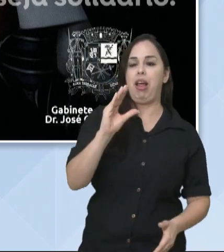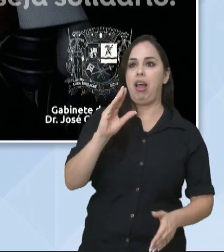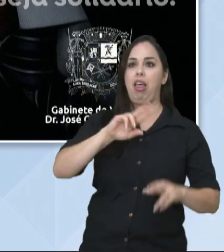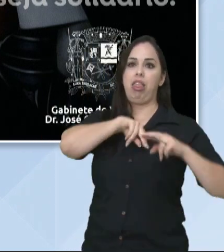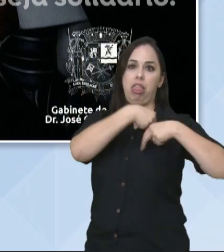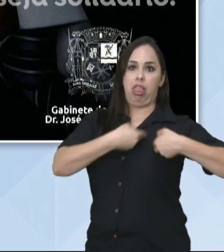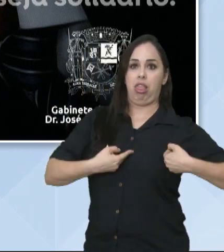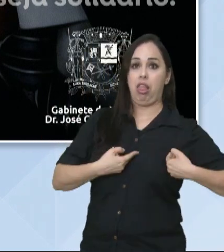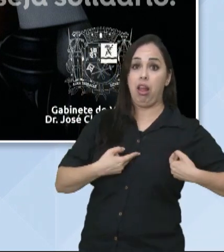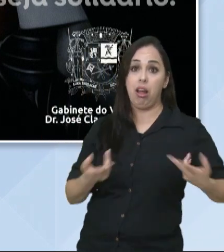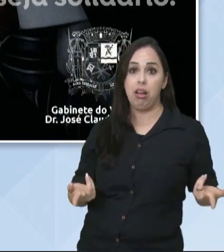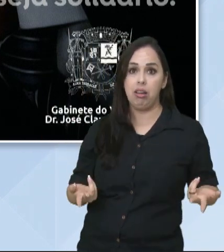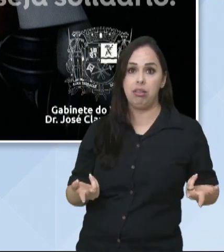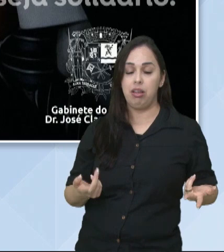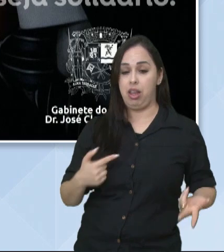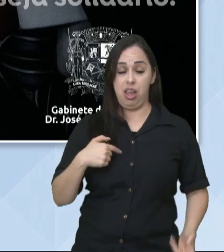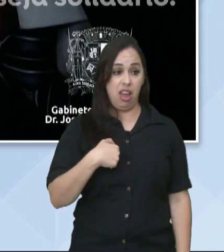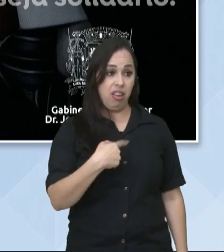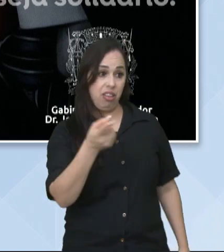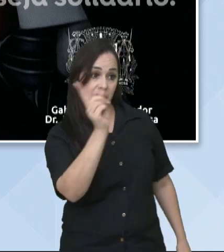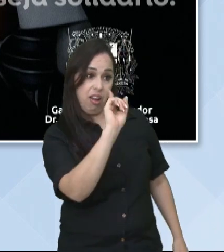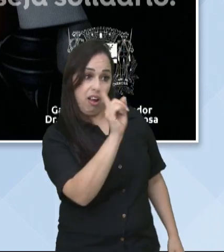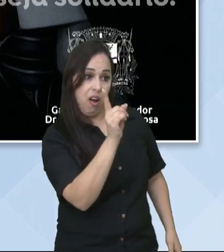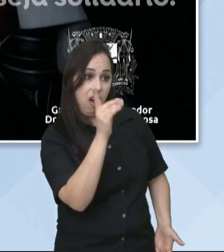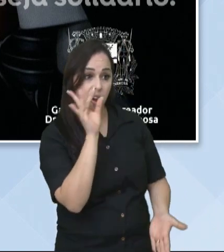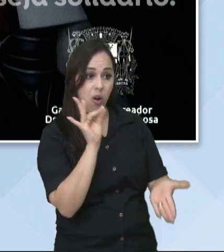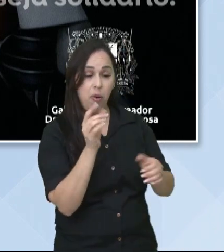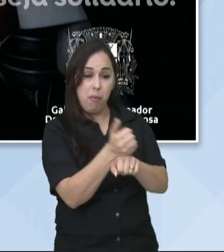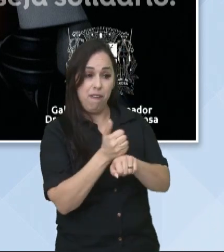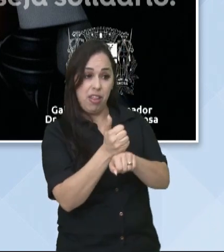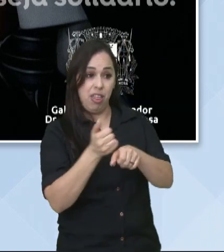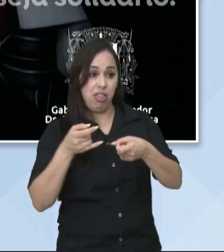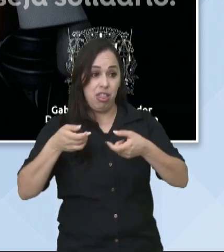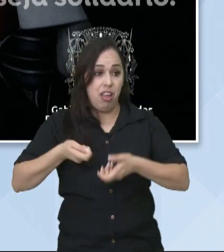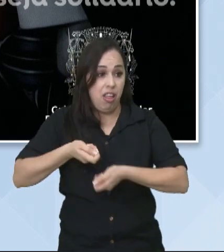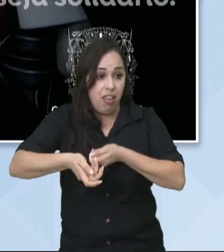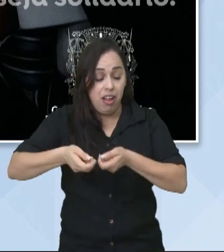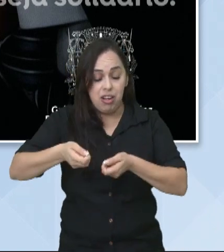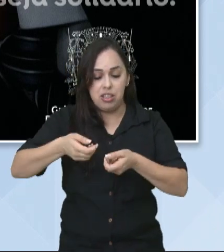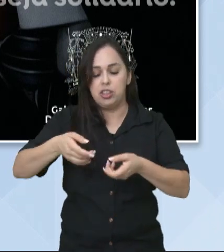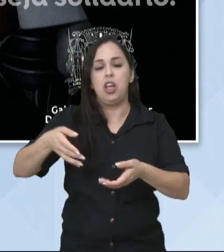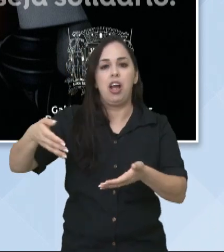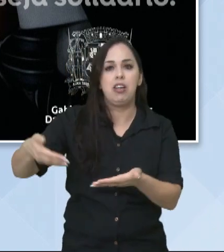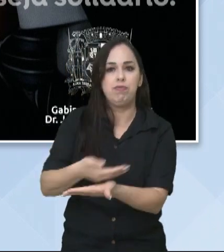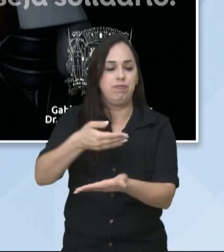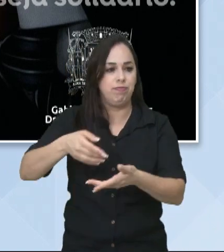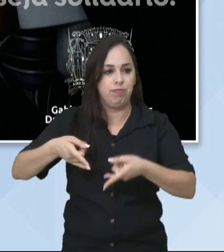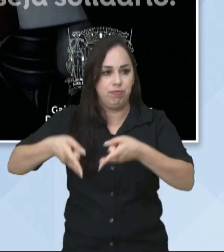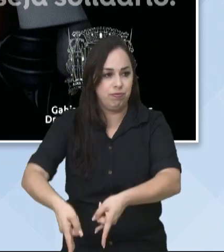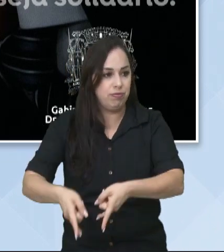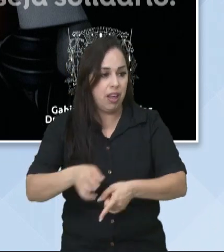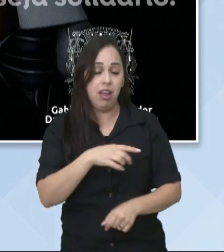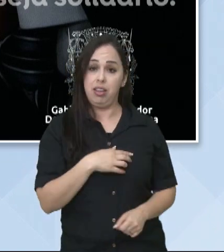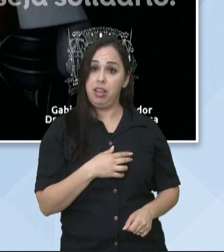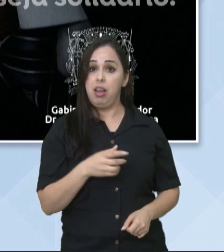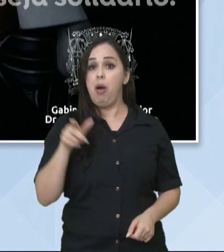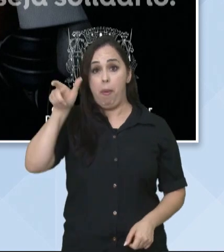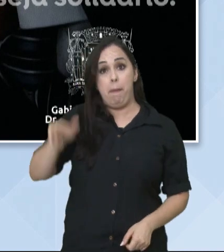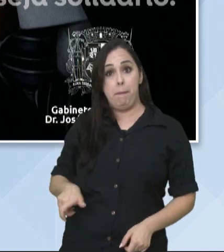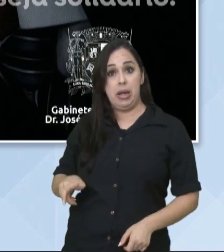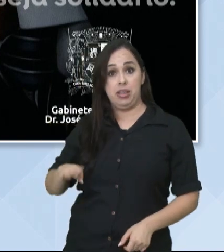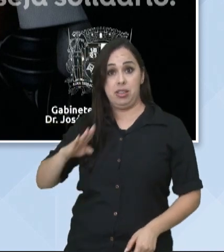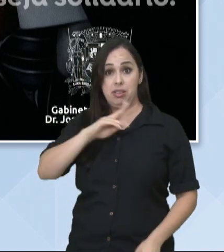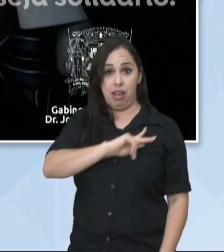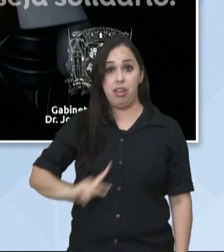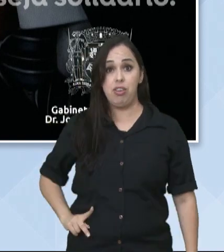tá ouvindo, não sou coveiro, porque foi o próprio presidente que falou isso para as pessoas que estavam morrendo na pandemia. Então,